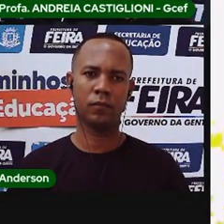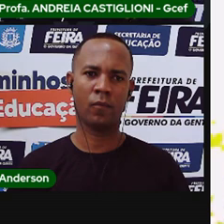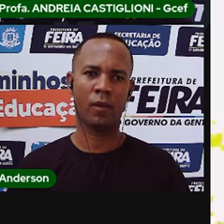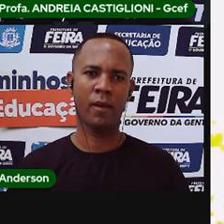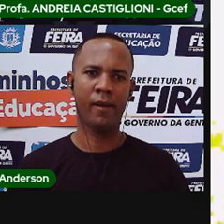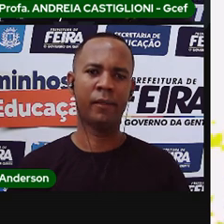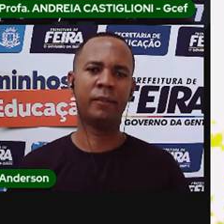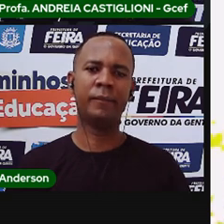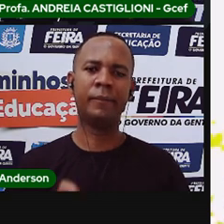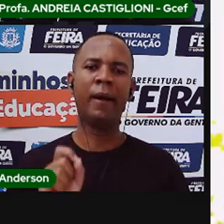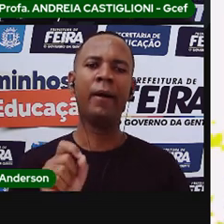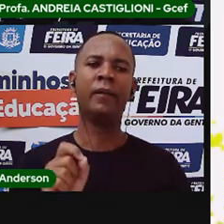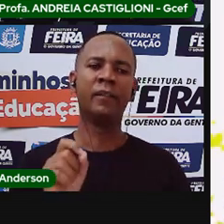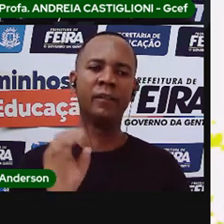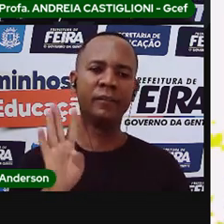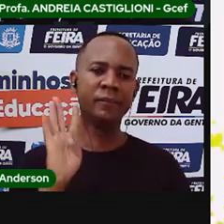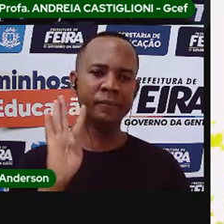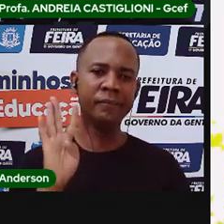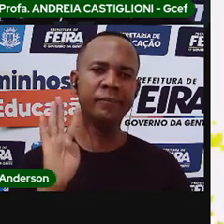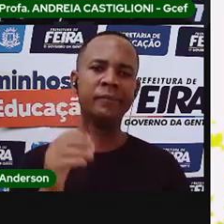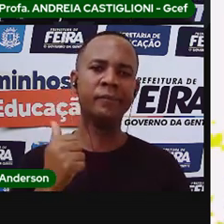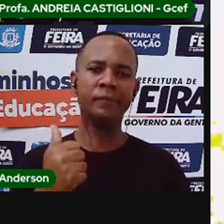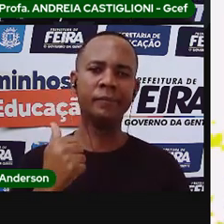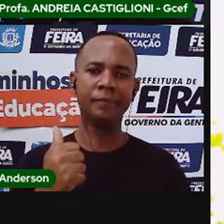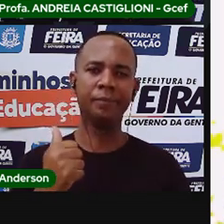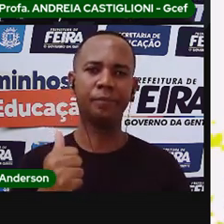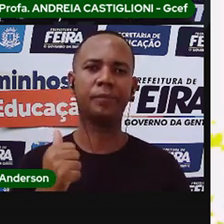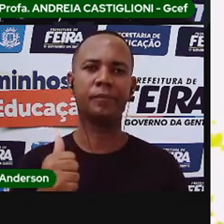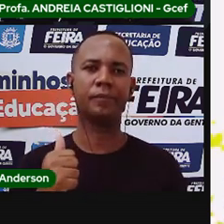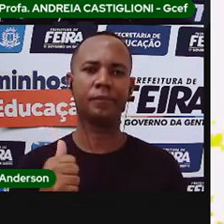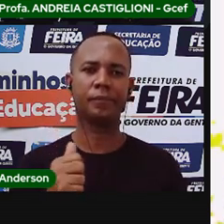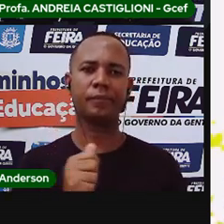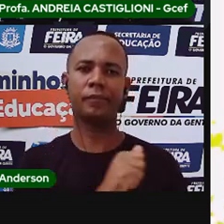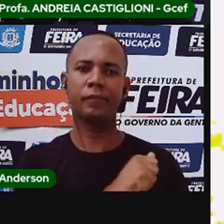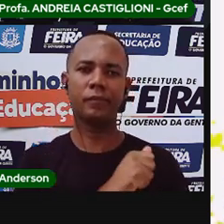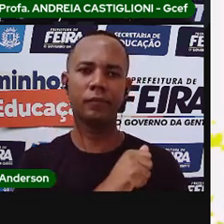Muito bem. Coloca aí para os alunos